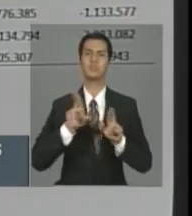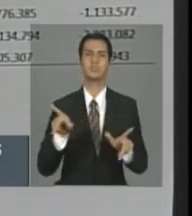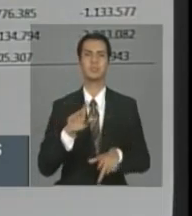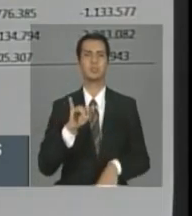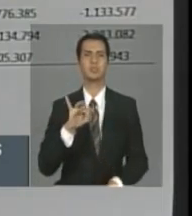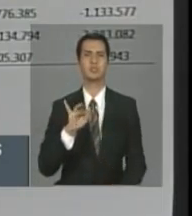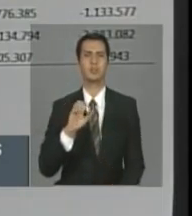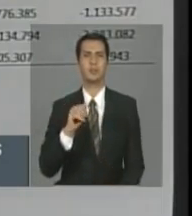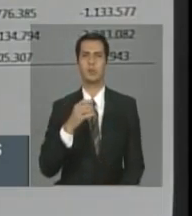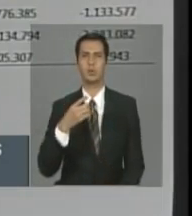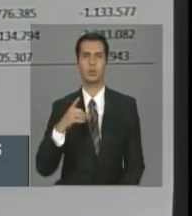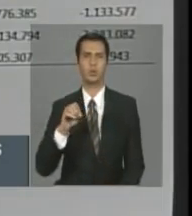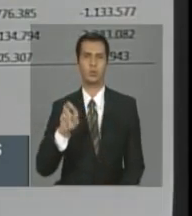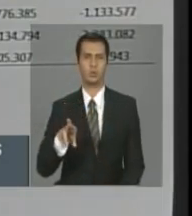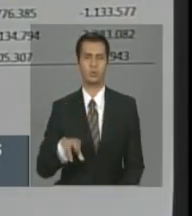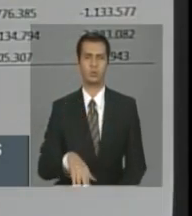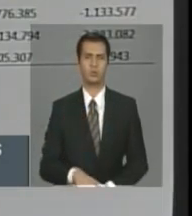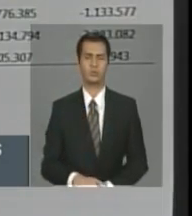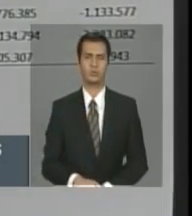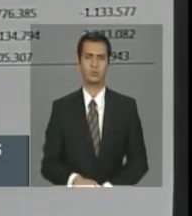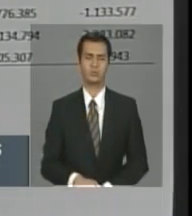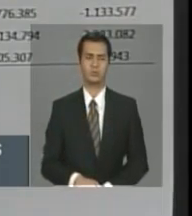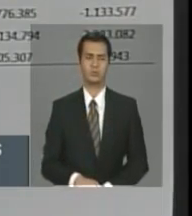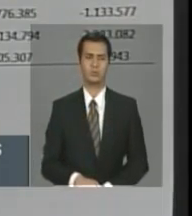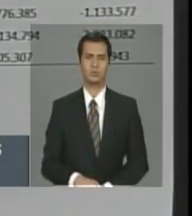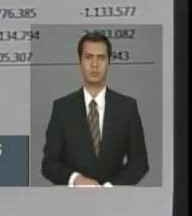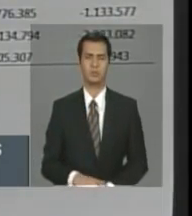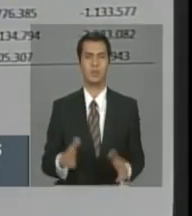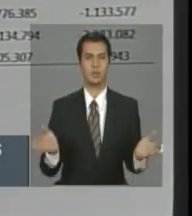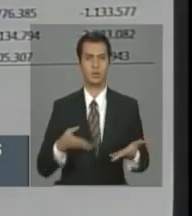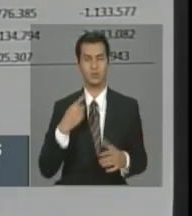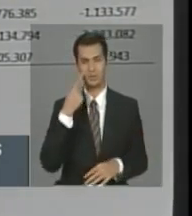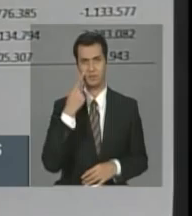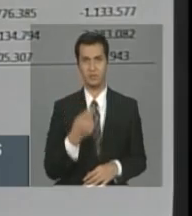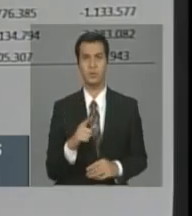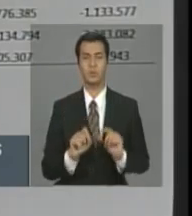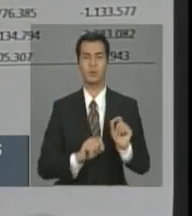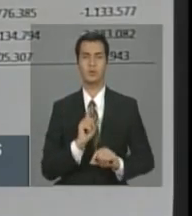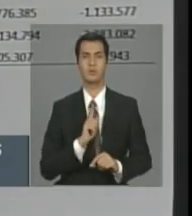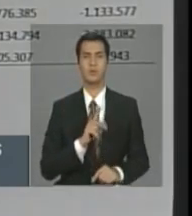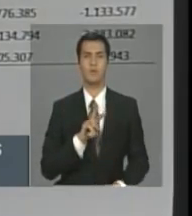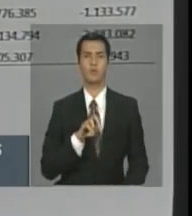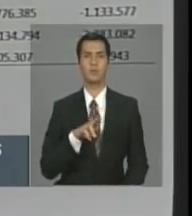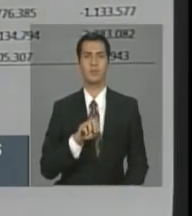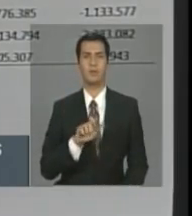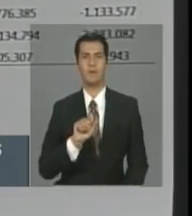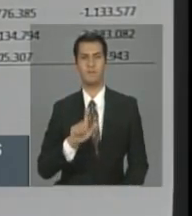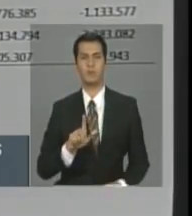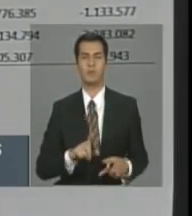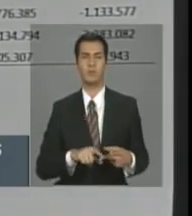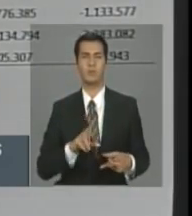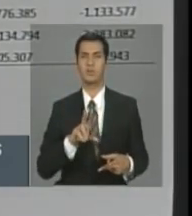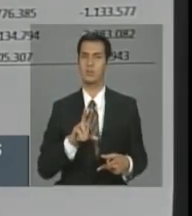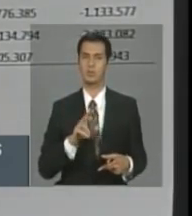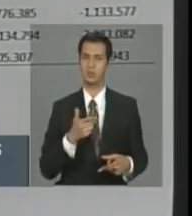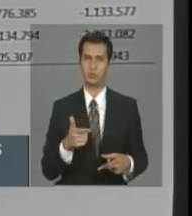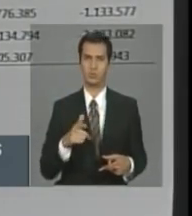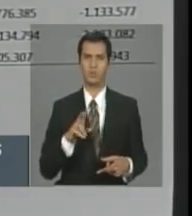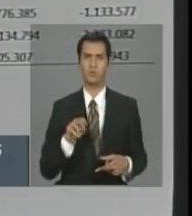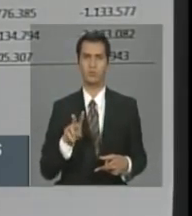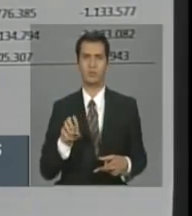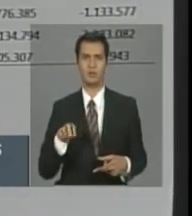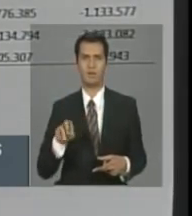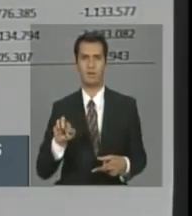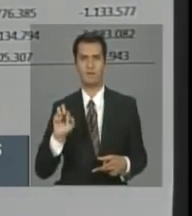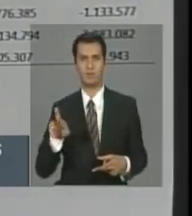Então, aqui voltando para aquele nosso mesmo público, né? Então, não vulnerável, vulnerável, pobre, e aqui o Brasil sem miséria, que é os